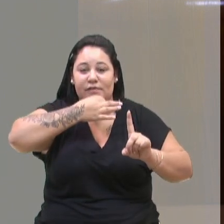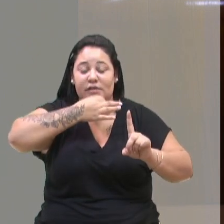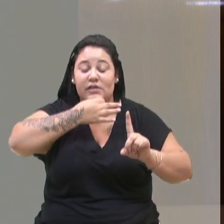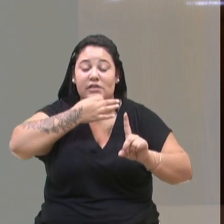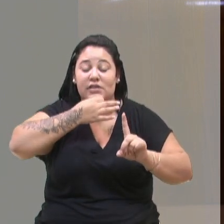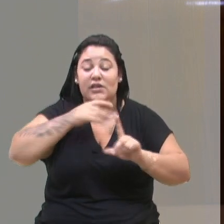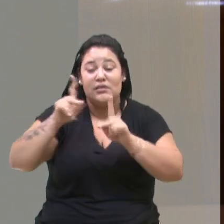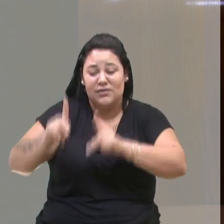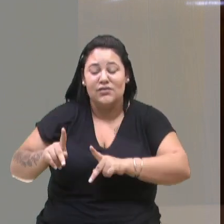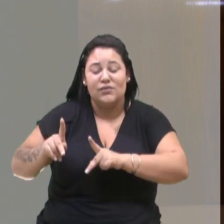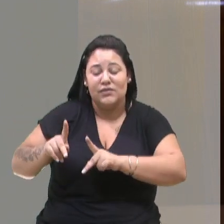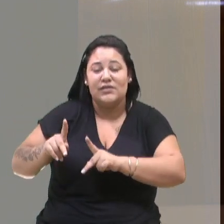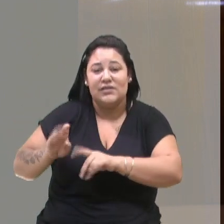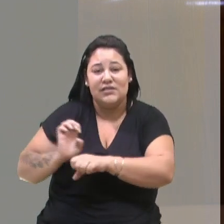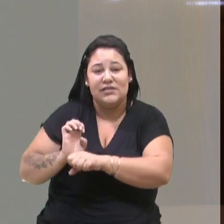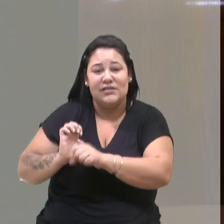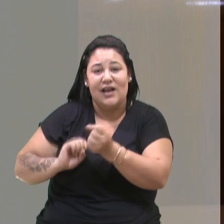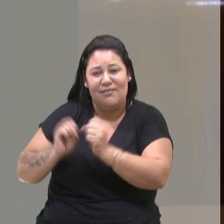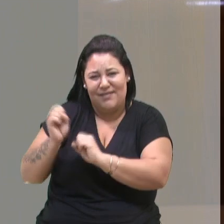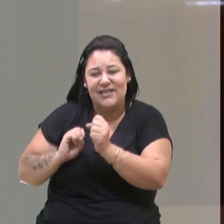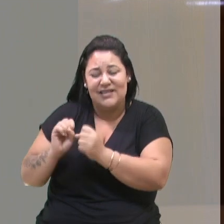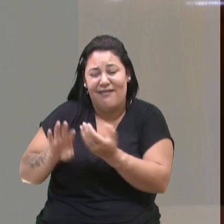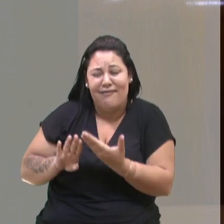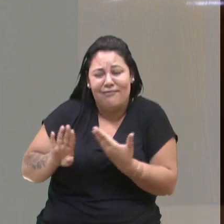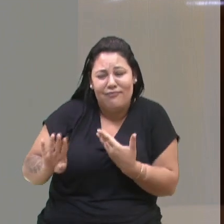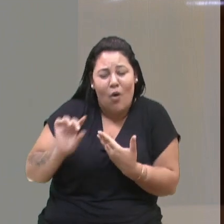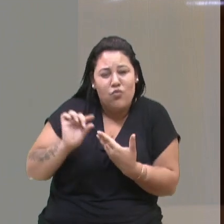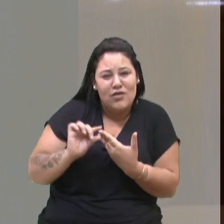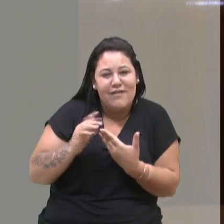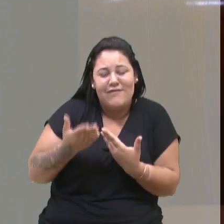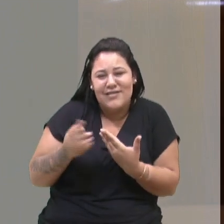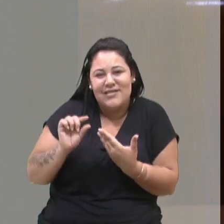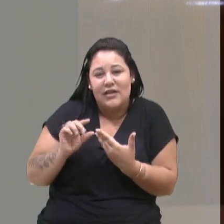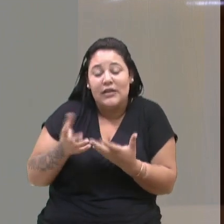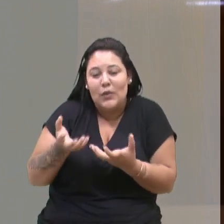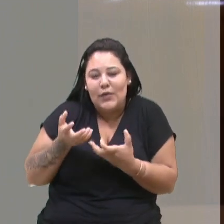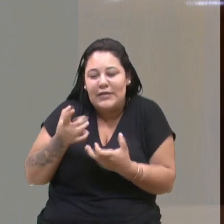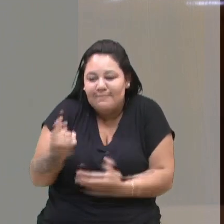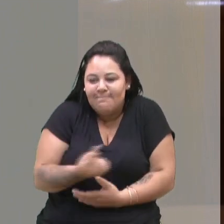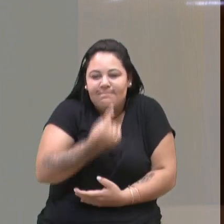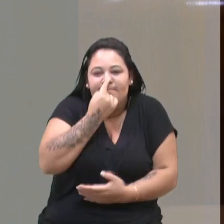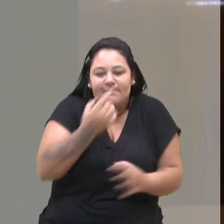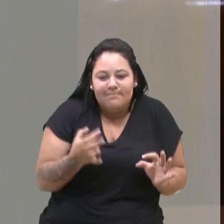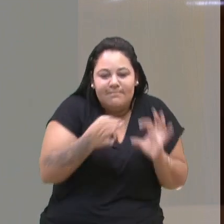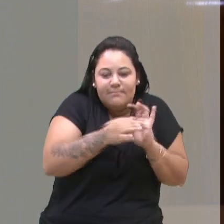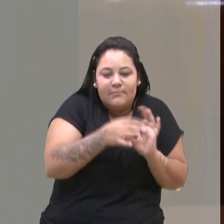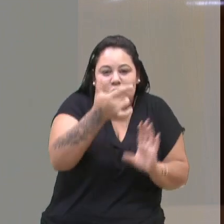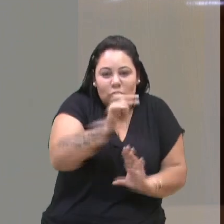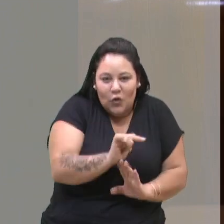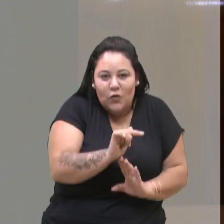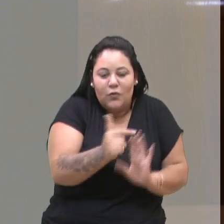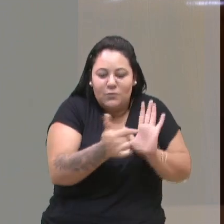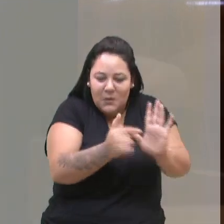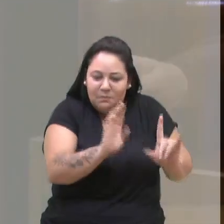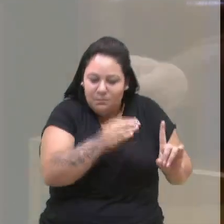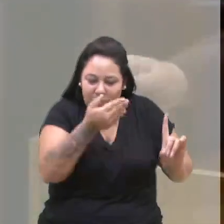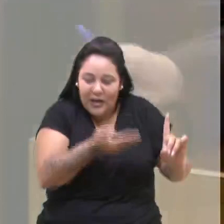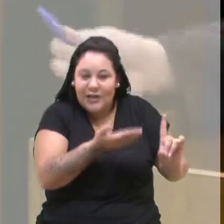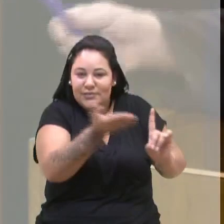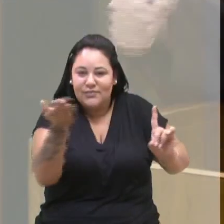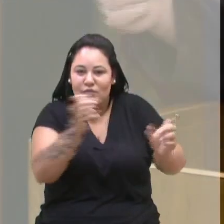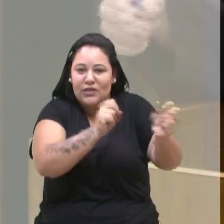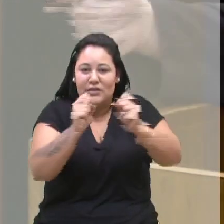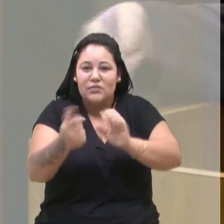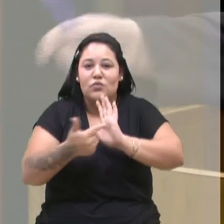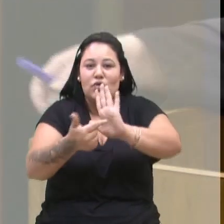Legislativo. E eu procurei trazer, né, através de homenagens, tribuna livre, enfim, para que pudessem mostrar